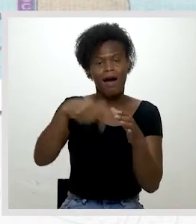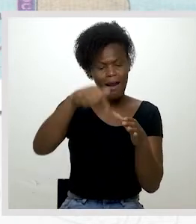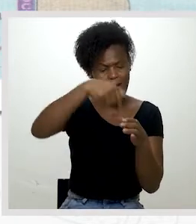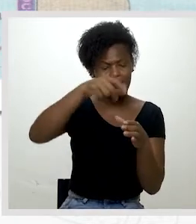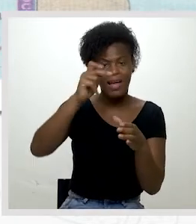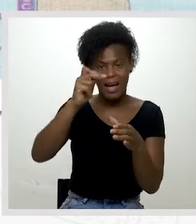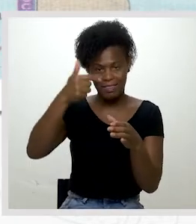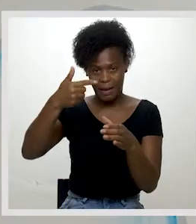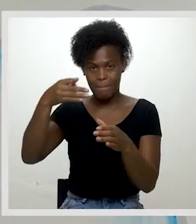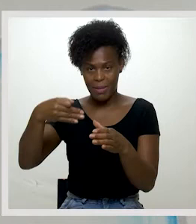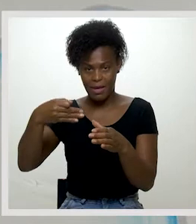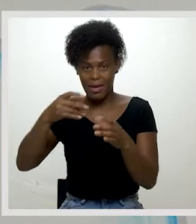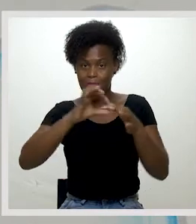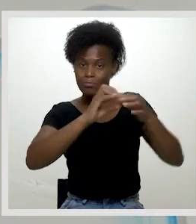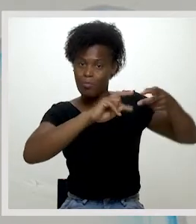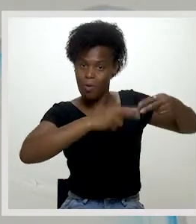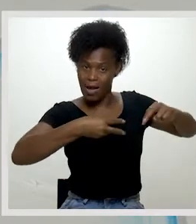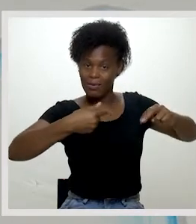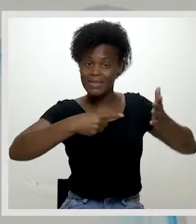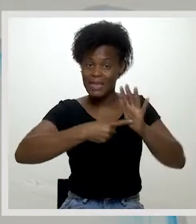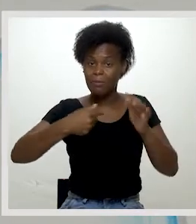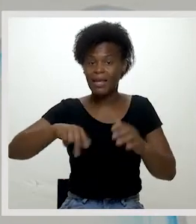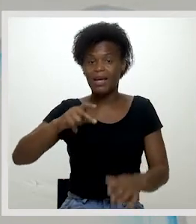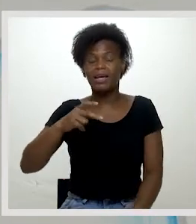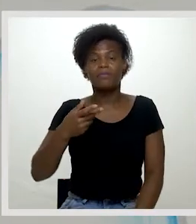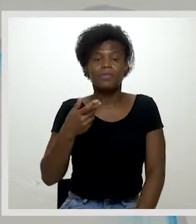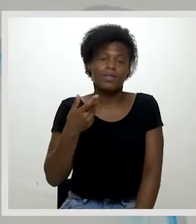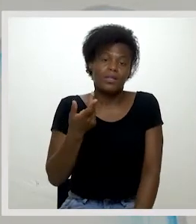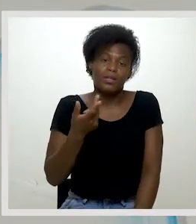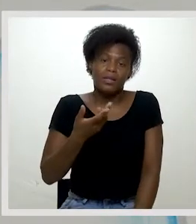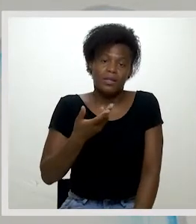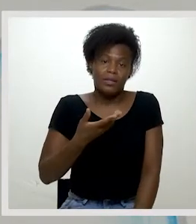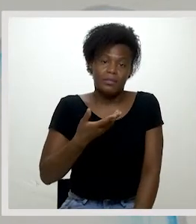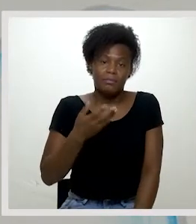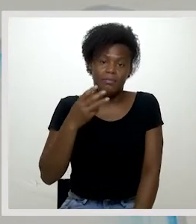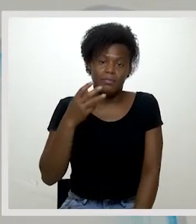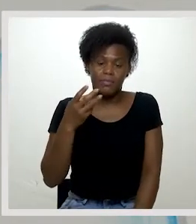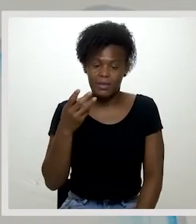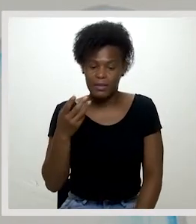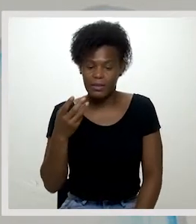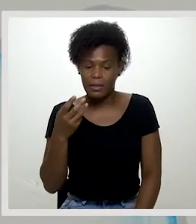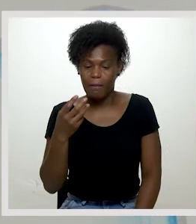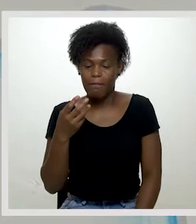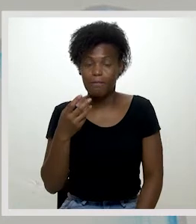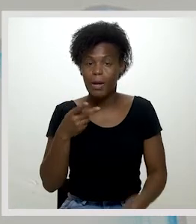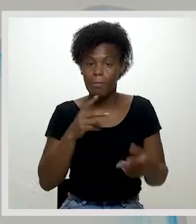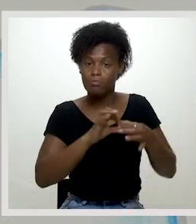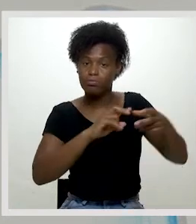seja, na presença de moléculas como, por exemplo, adenina trifosfato, ou seja, que é uma molécula responsável